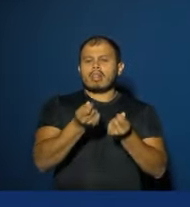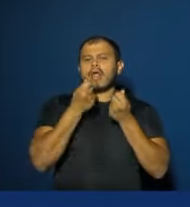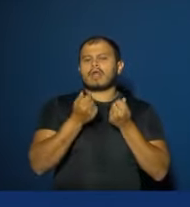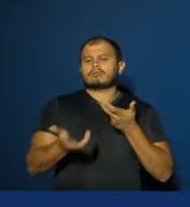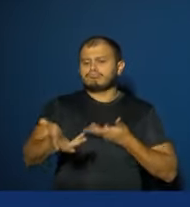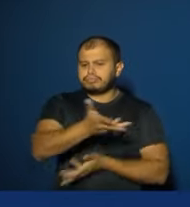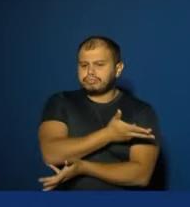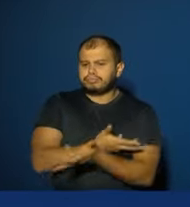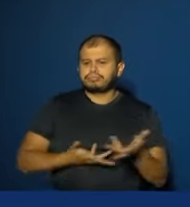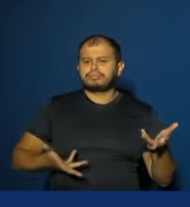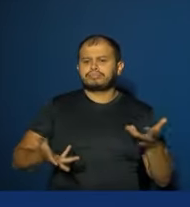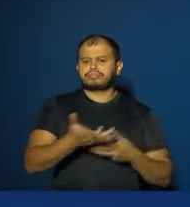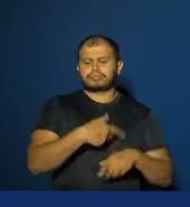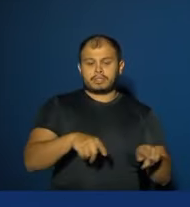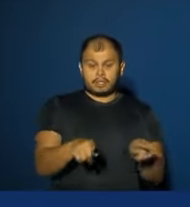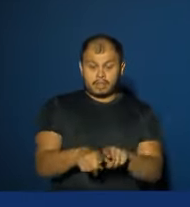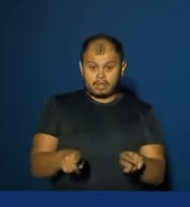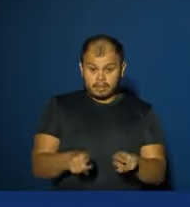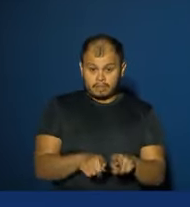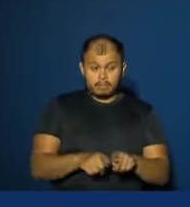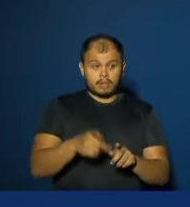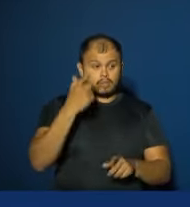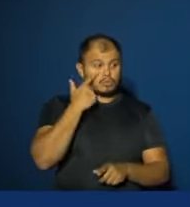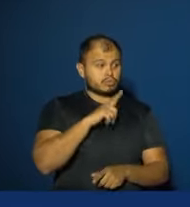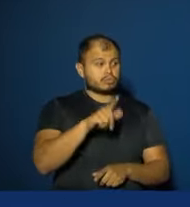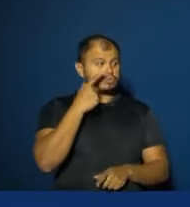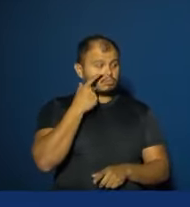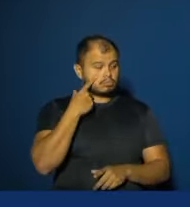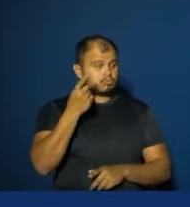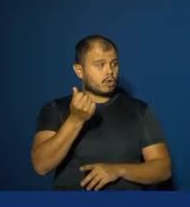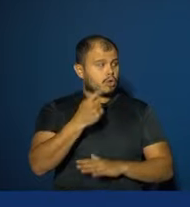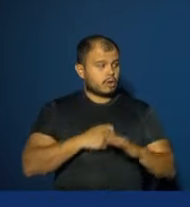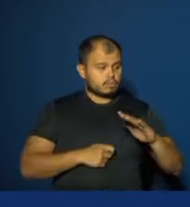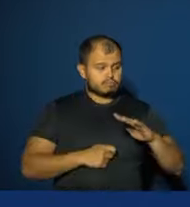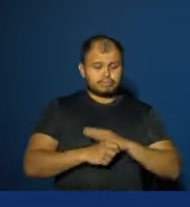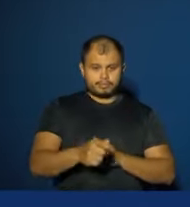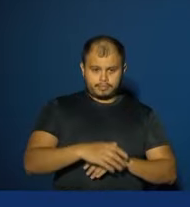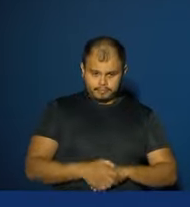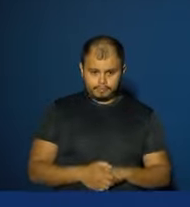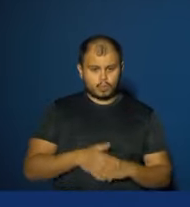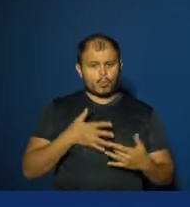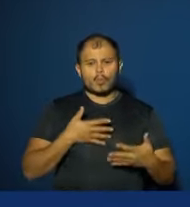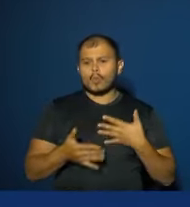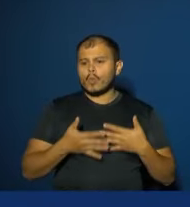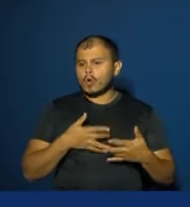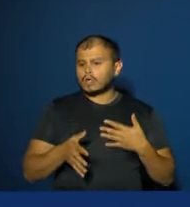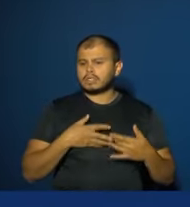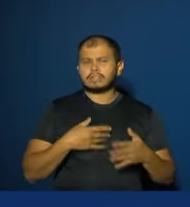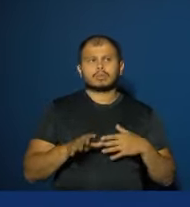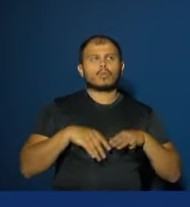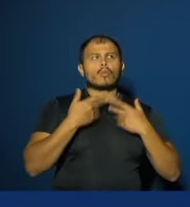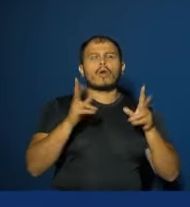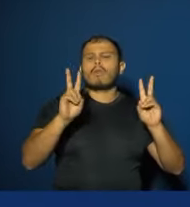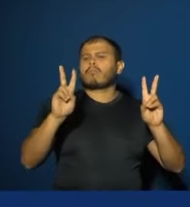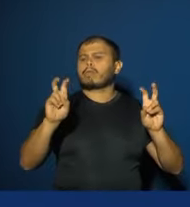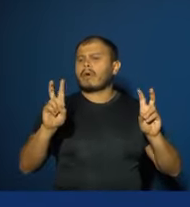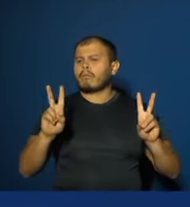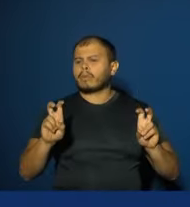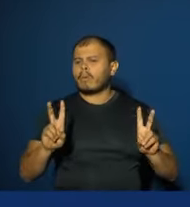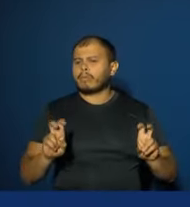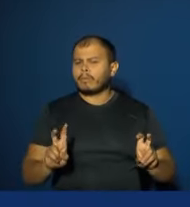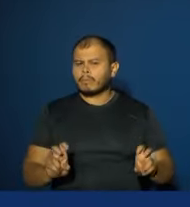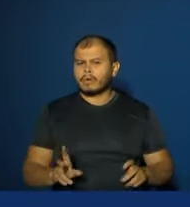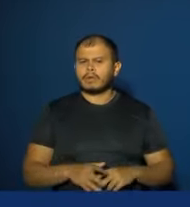a eficácia, a eficiência da aplicação do recurso público. Seja o título que ele tiver, seja